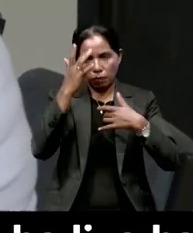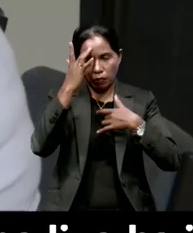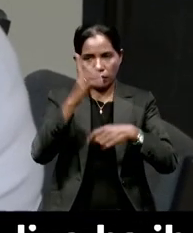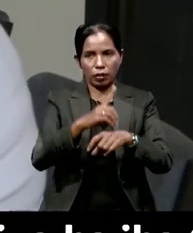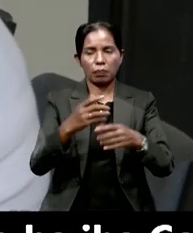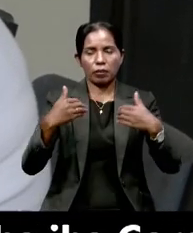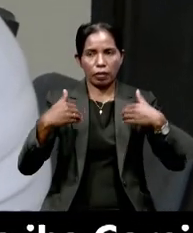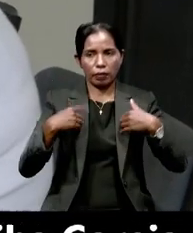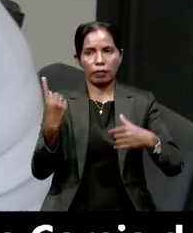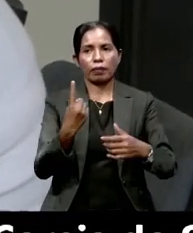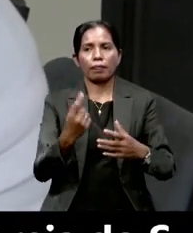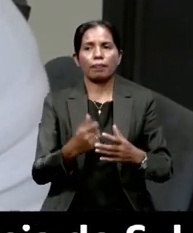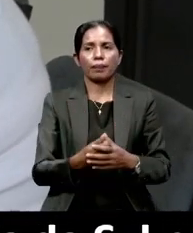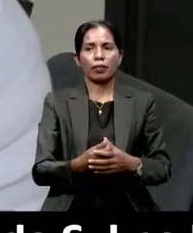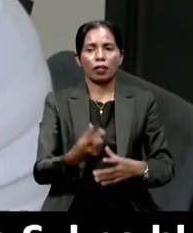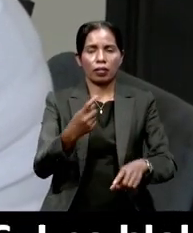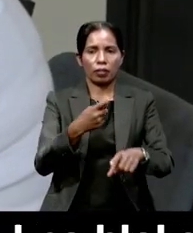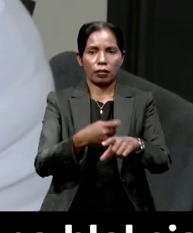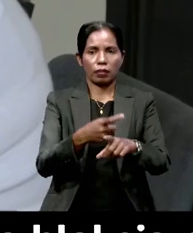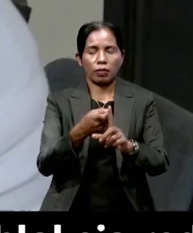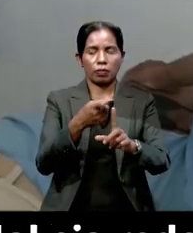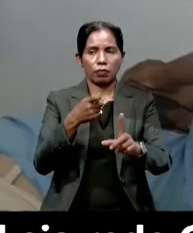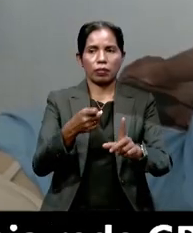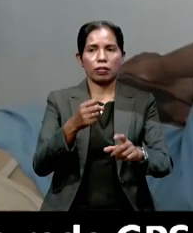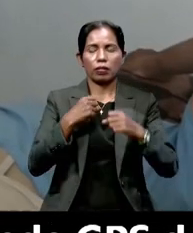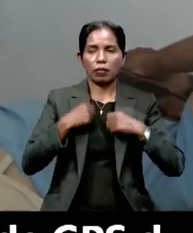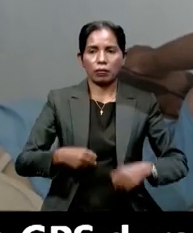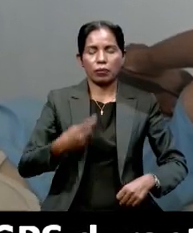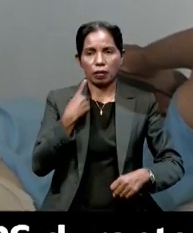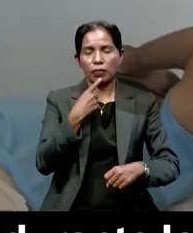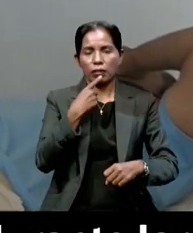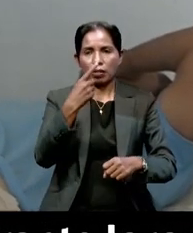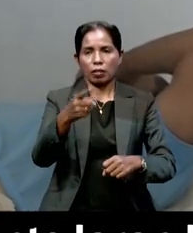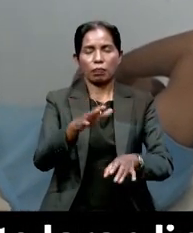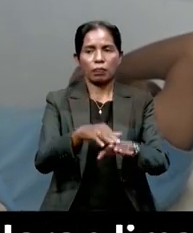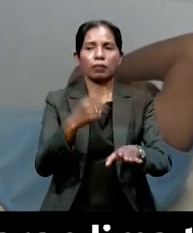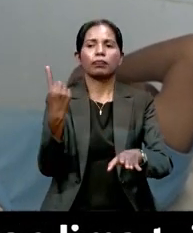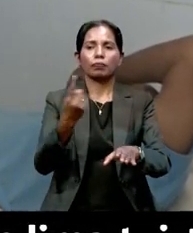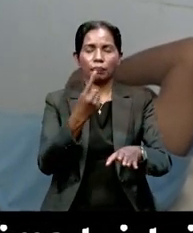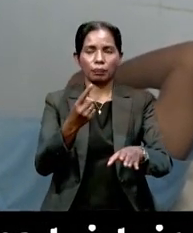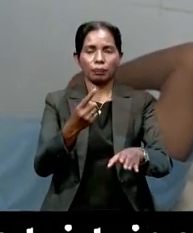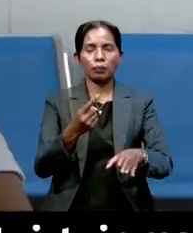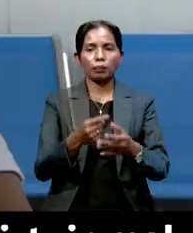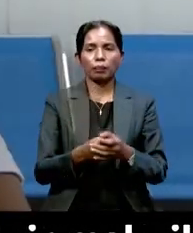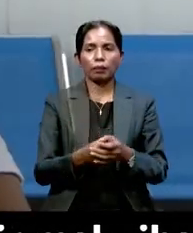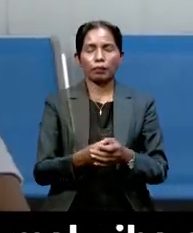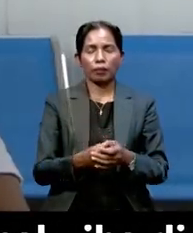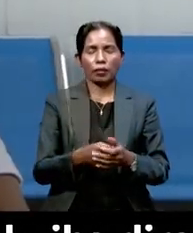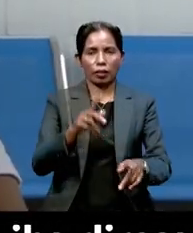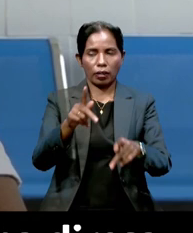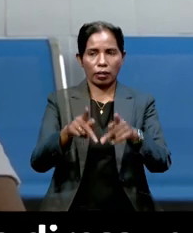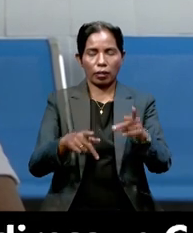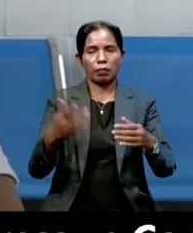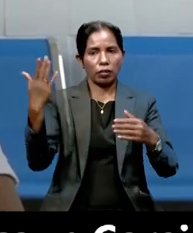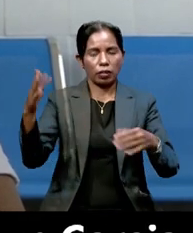ela. Ami si pessoal saúde ami recomenda tem ser be recruta na fatin ba pessoal saúde ne ba ia